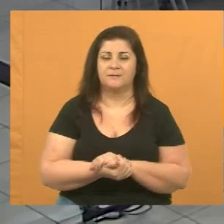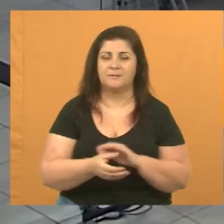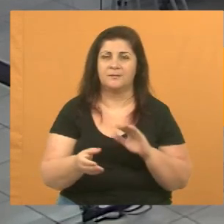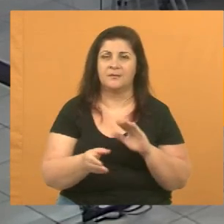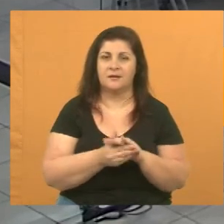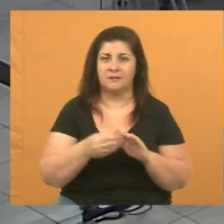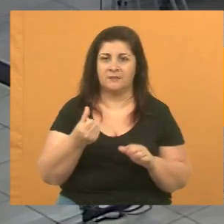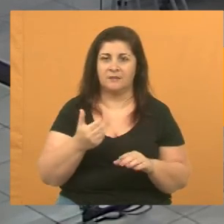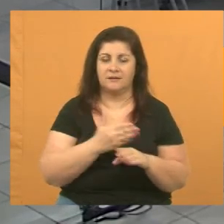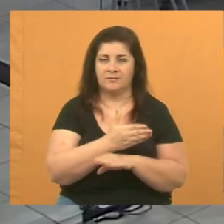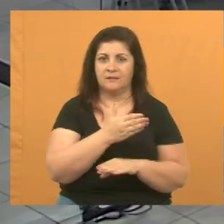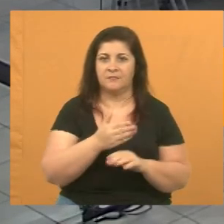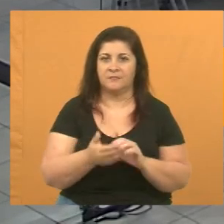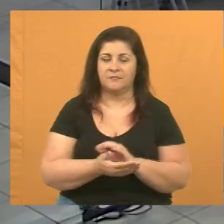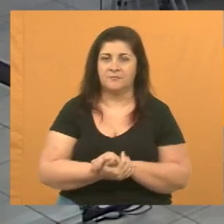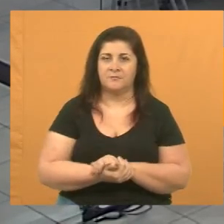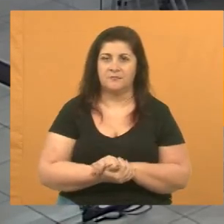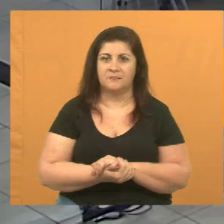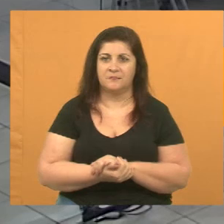06 aprovada.